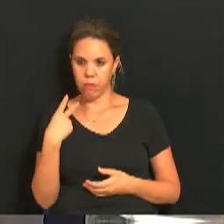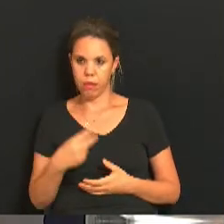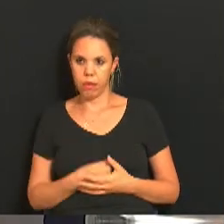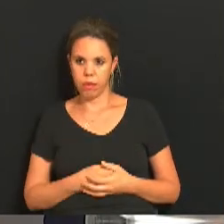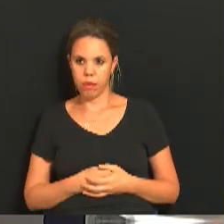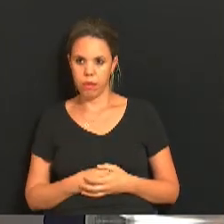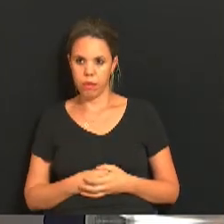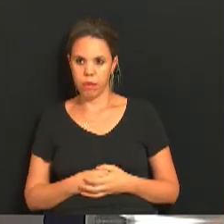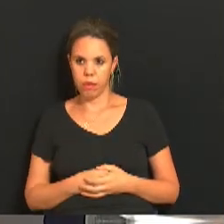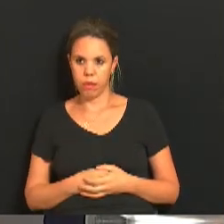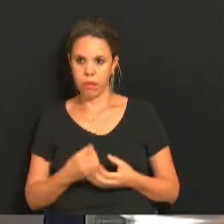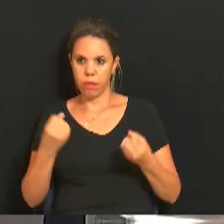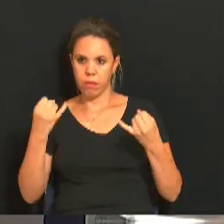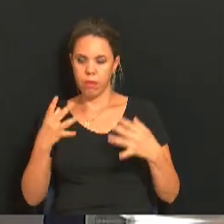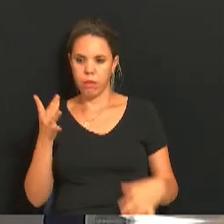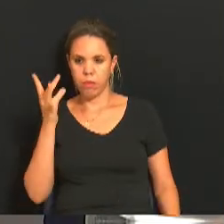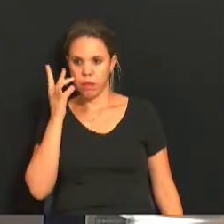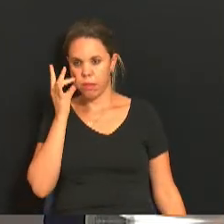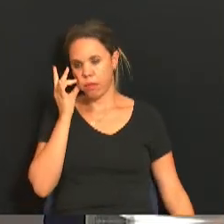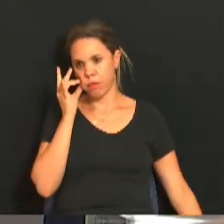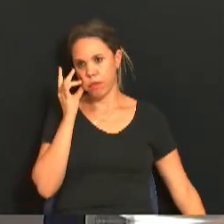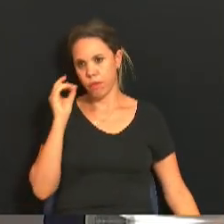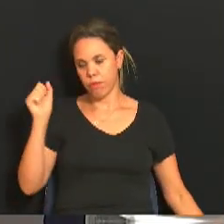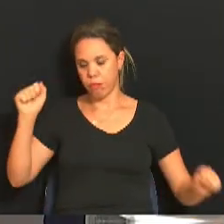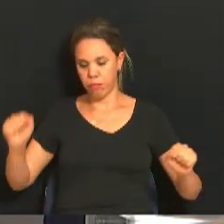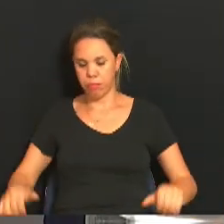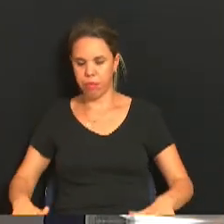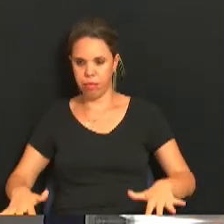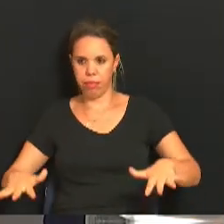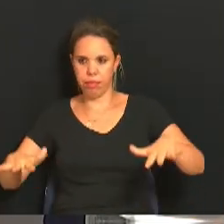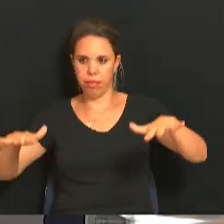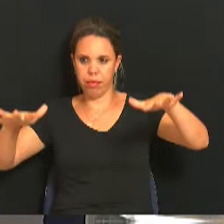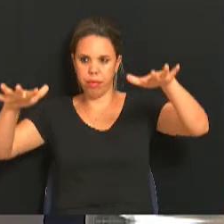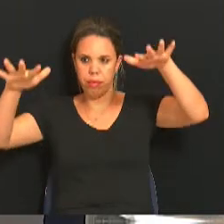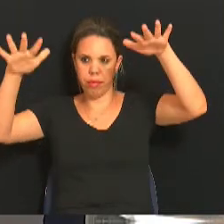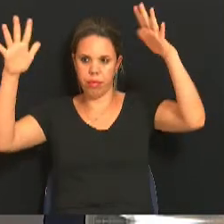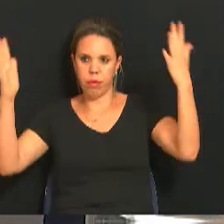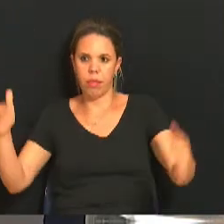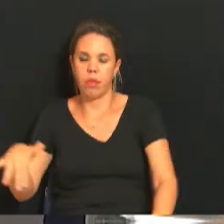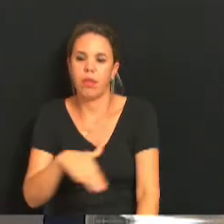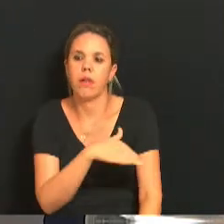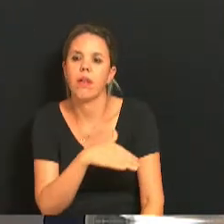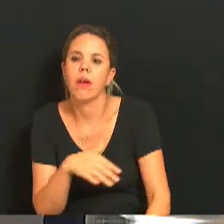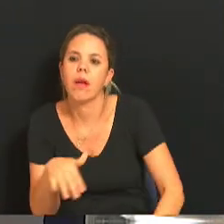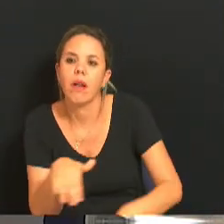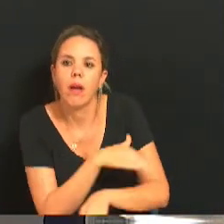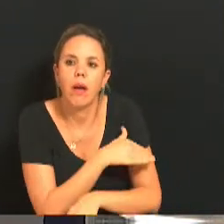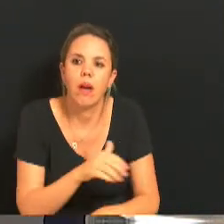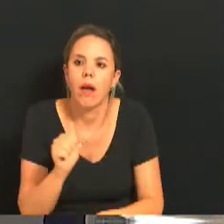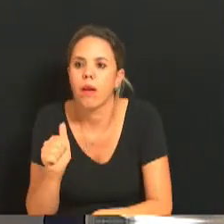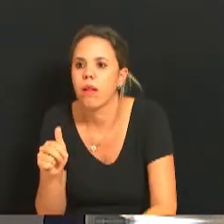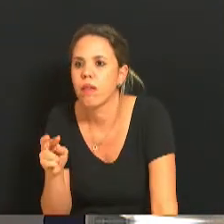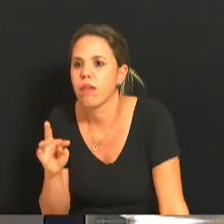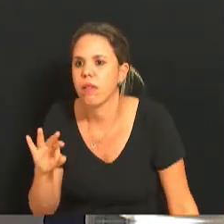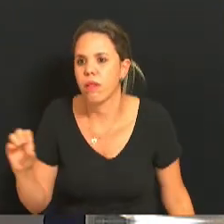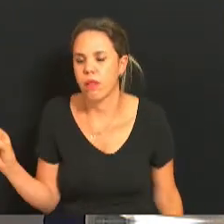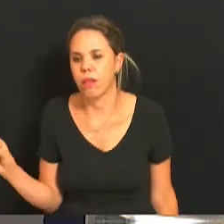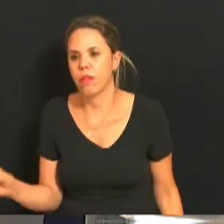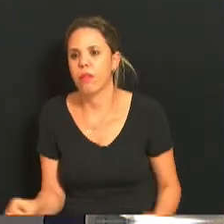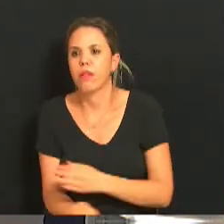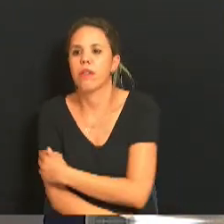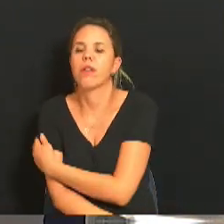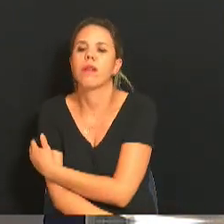vou dar um testemunho pessoal porque eu cresci ali eu cresci na Rua Antônio Manoel aquela Rua Lateral ali